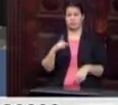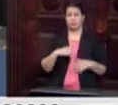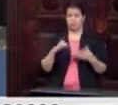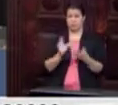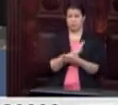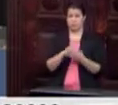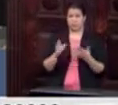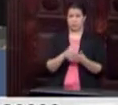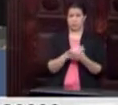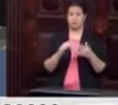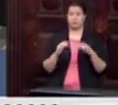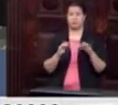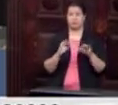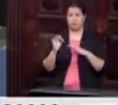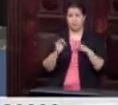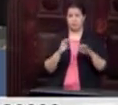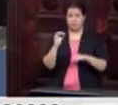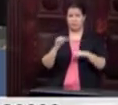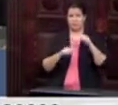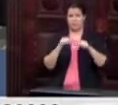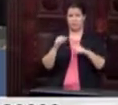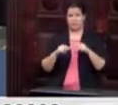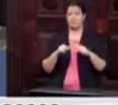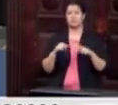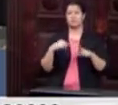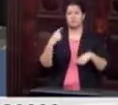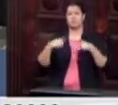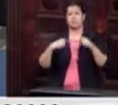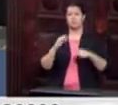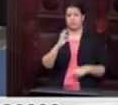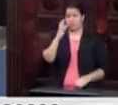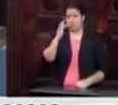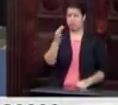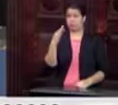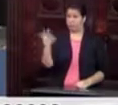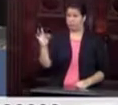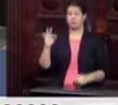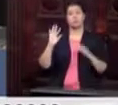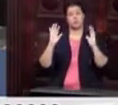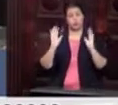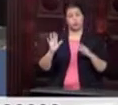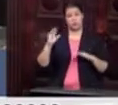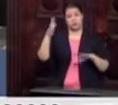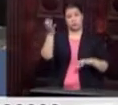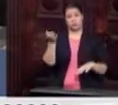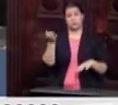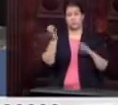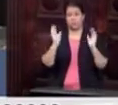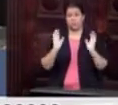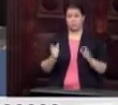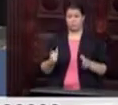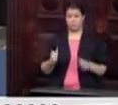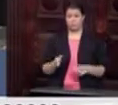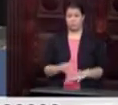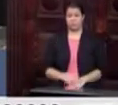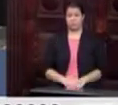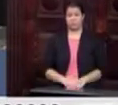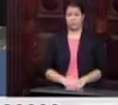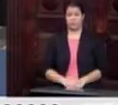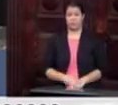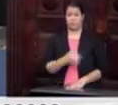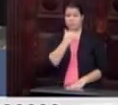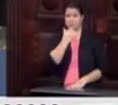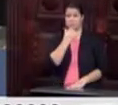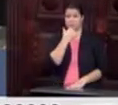ao Senado Federal. Mas esse substitutivo, já aprovado no Congresso Nacional, vai...